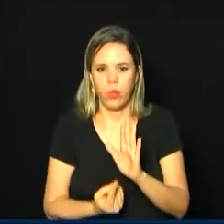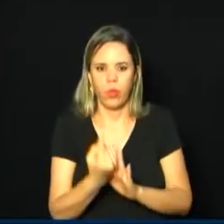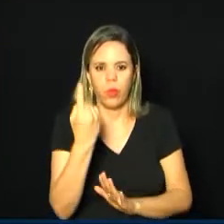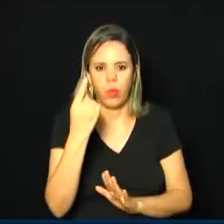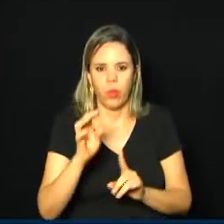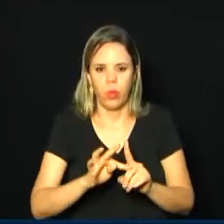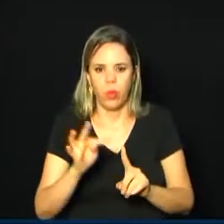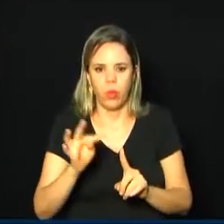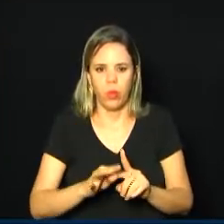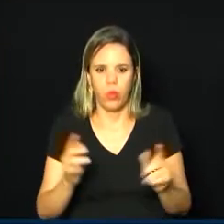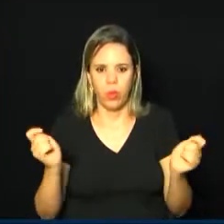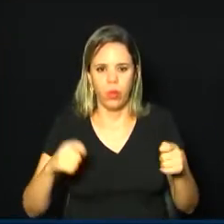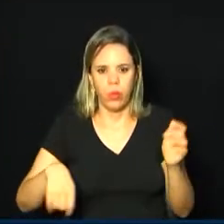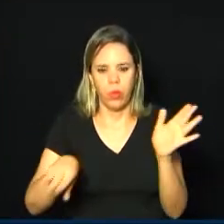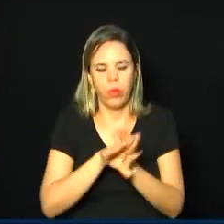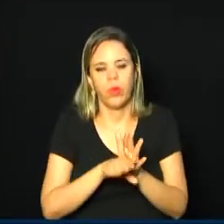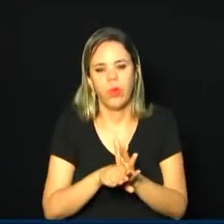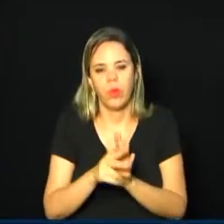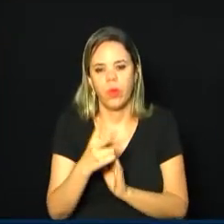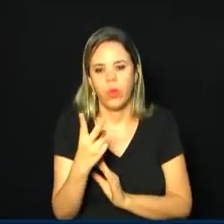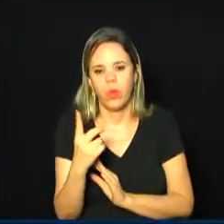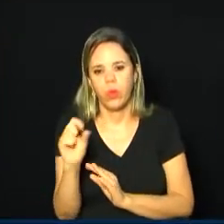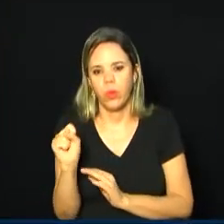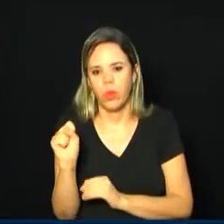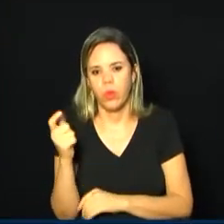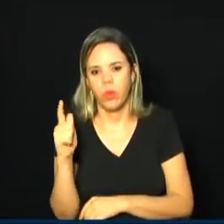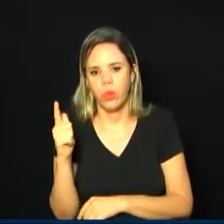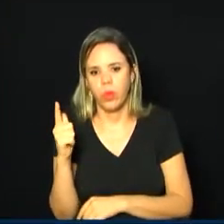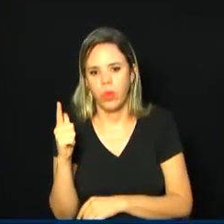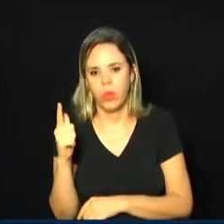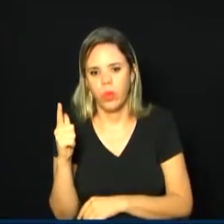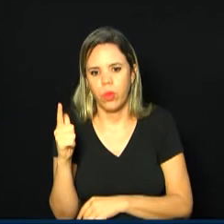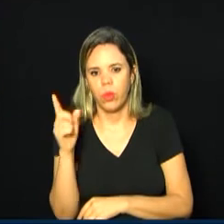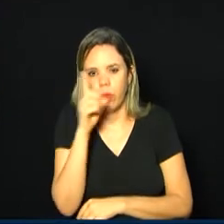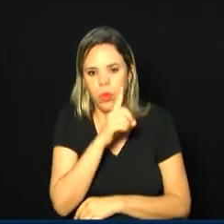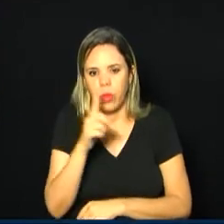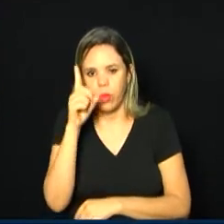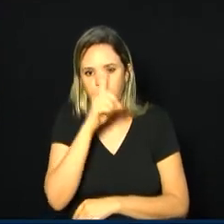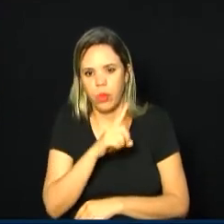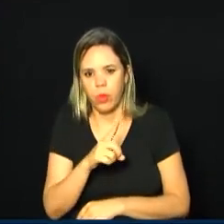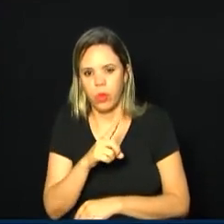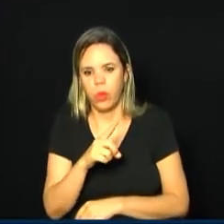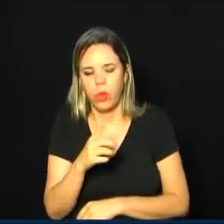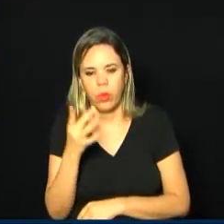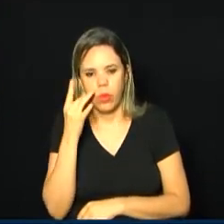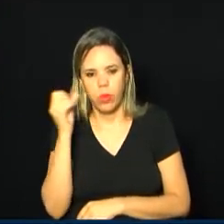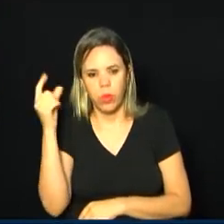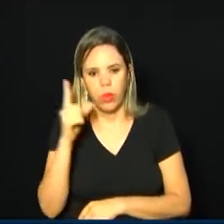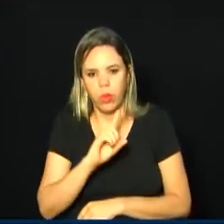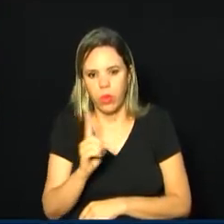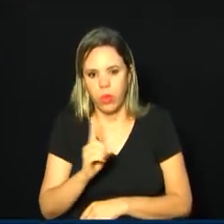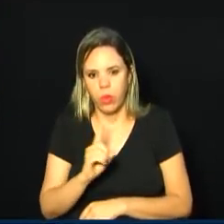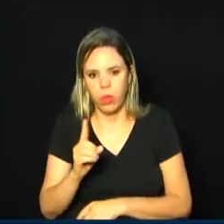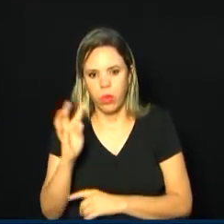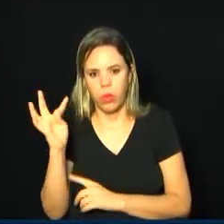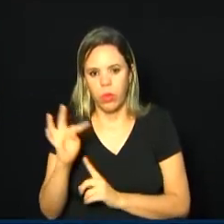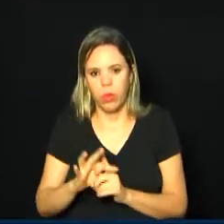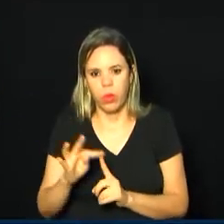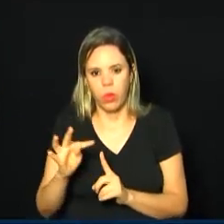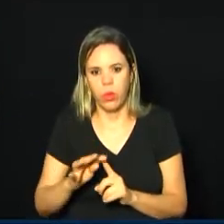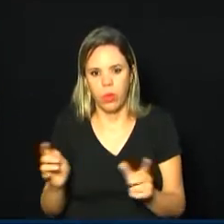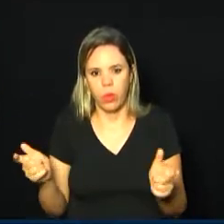a temperatura podendo chegar aos 28 graus no domingo sem a presença do Sol a temperatura